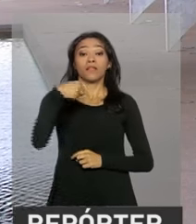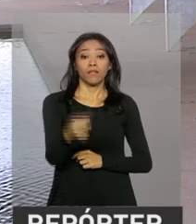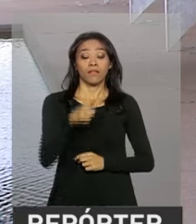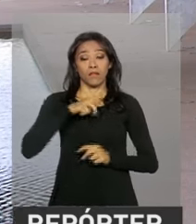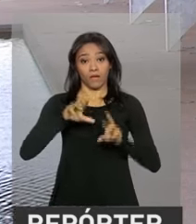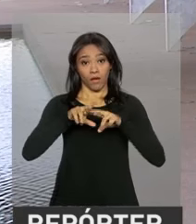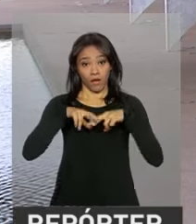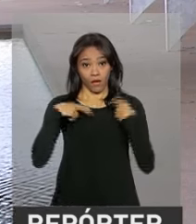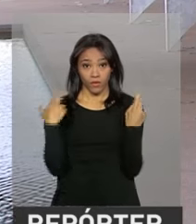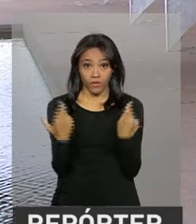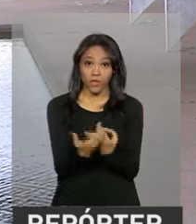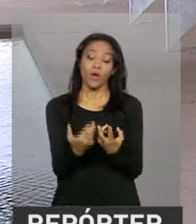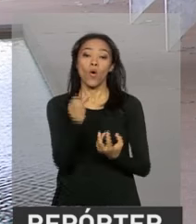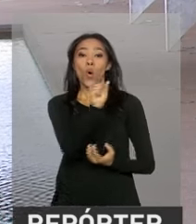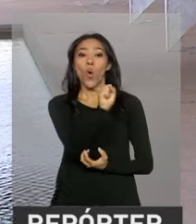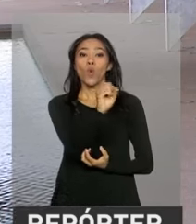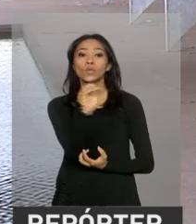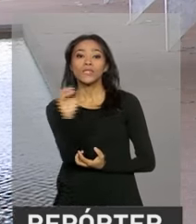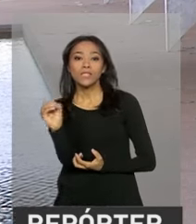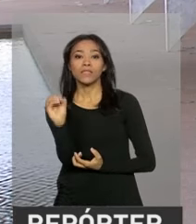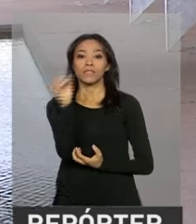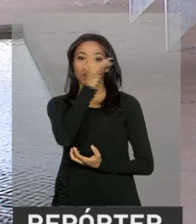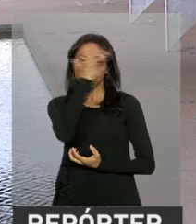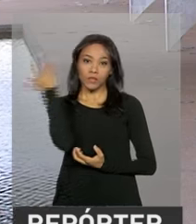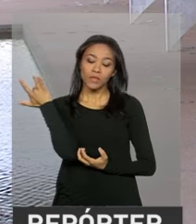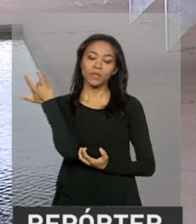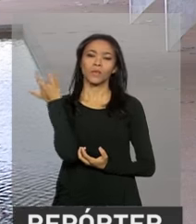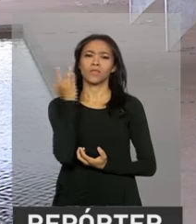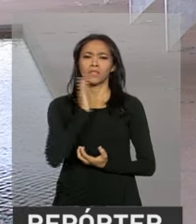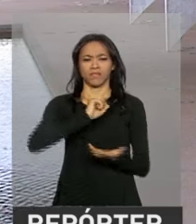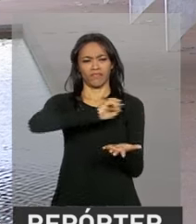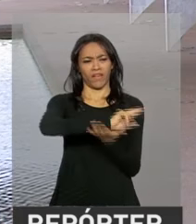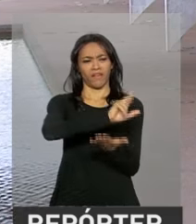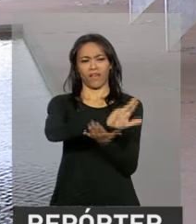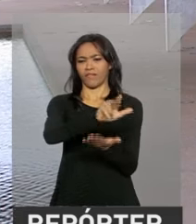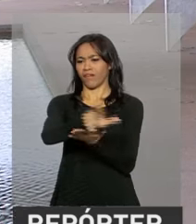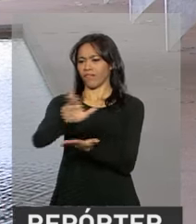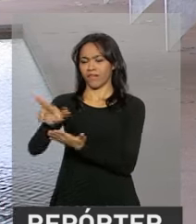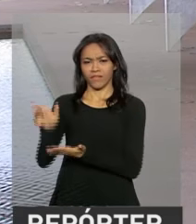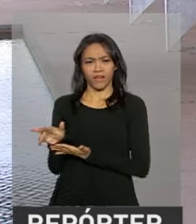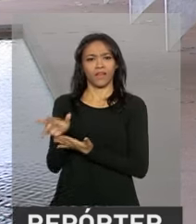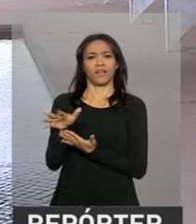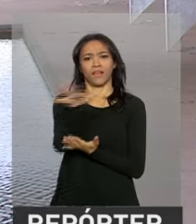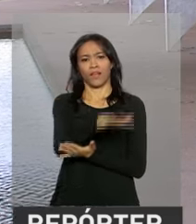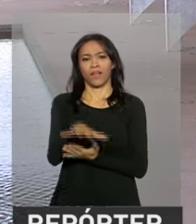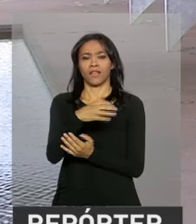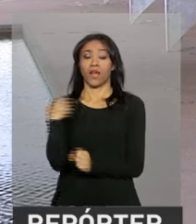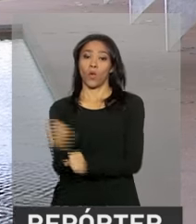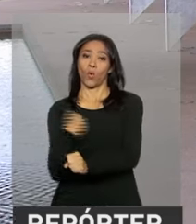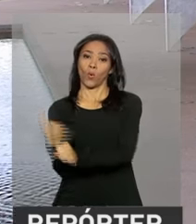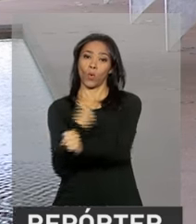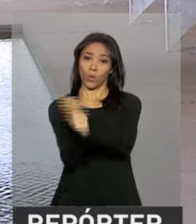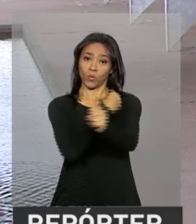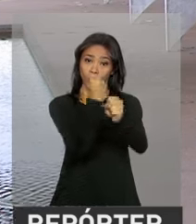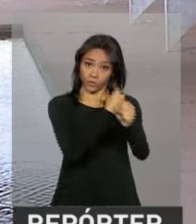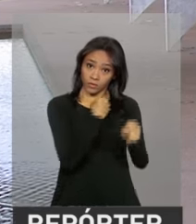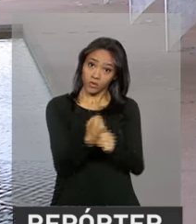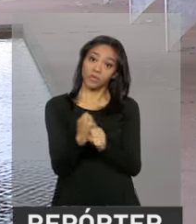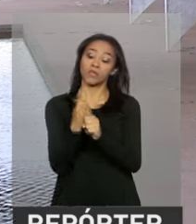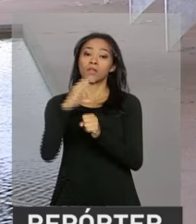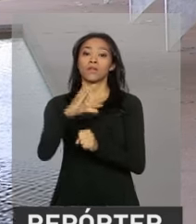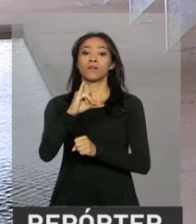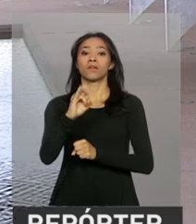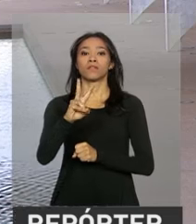de 800 representantes ligados a todos os segmentos da construção civil. Nesse encontro, aí, além